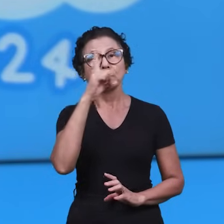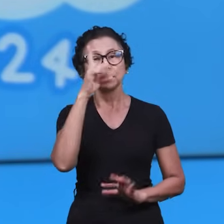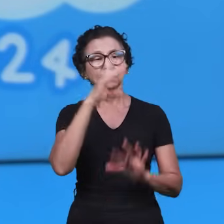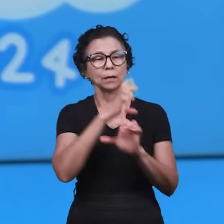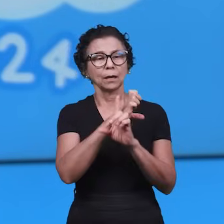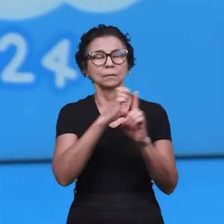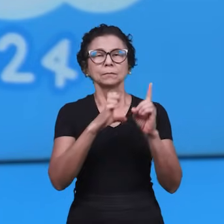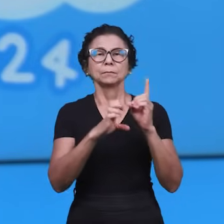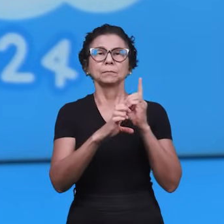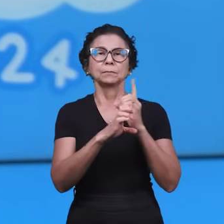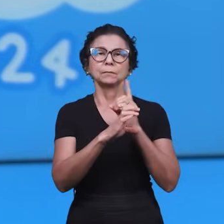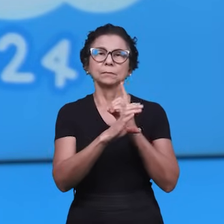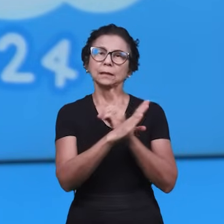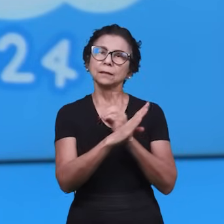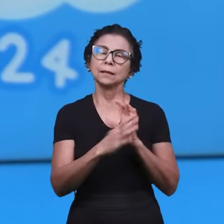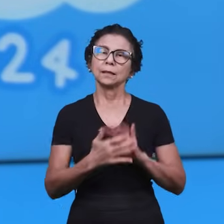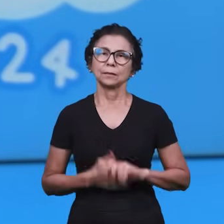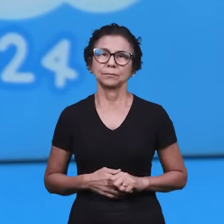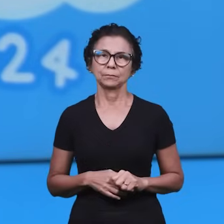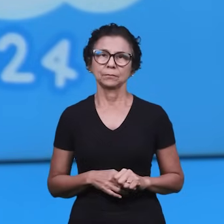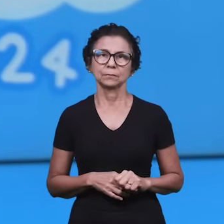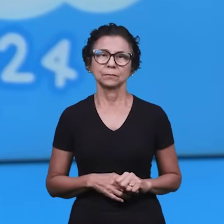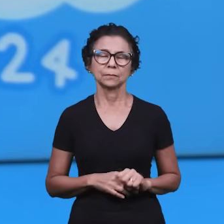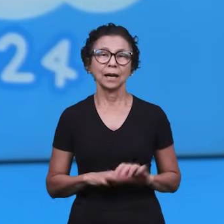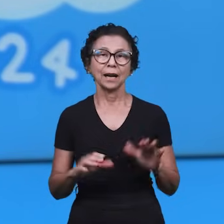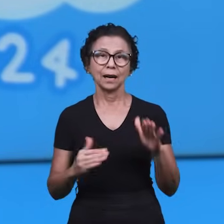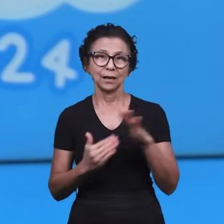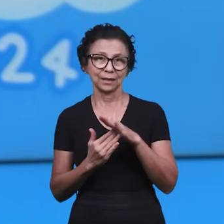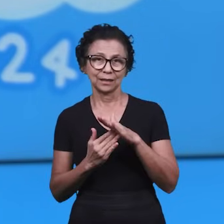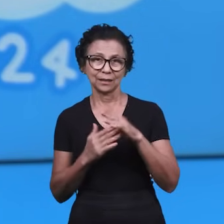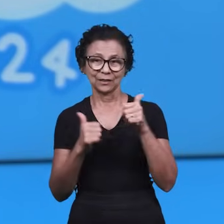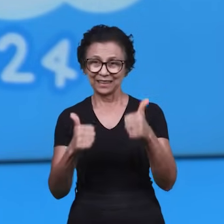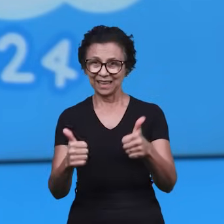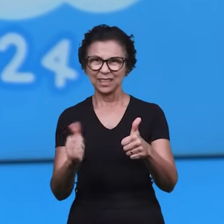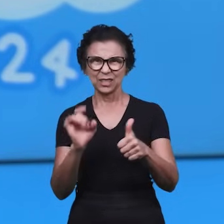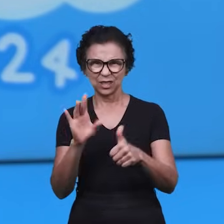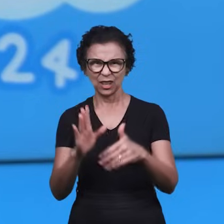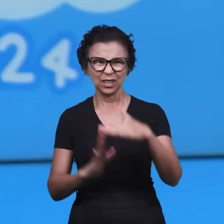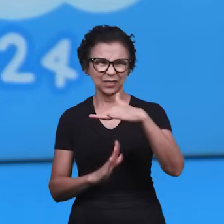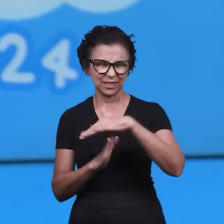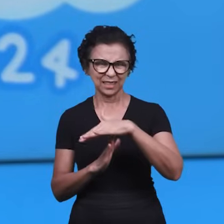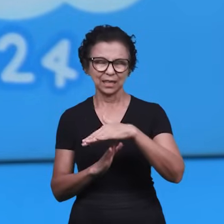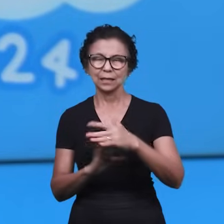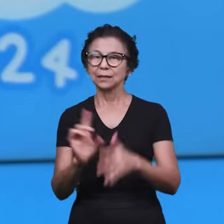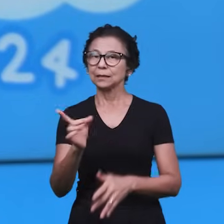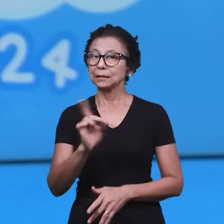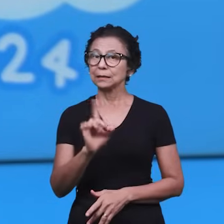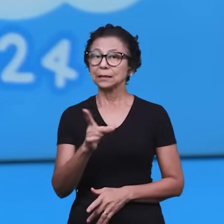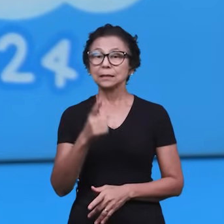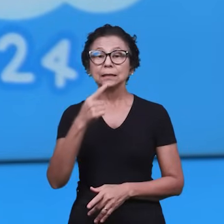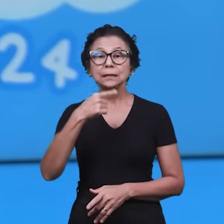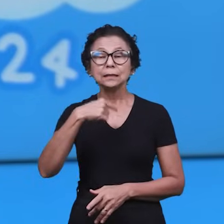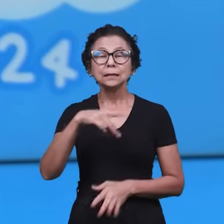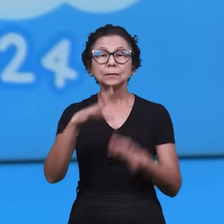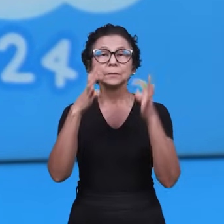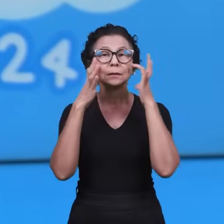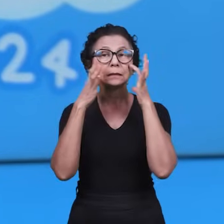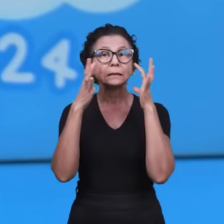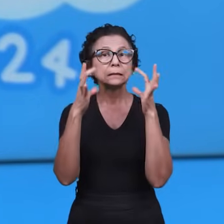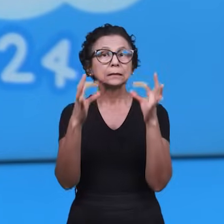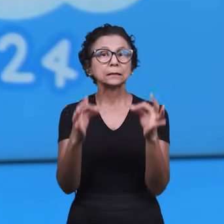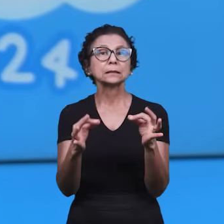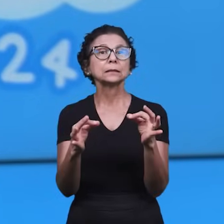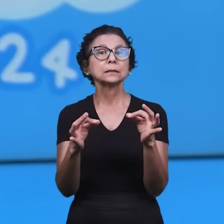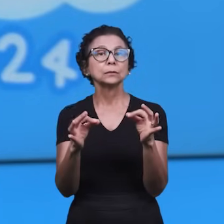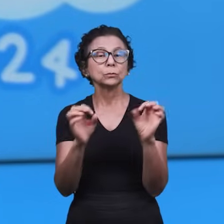aos domingos à igreja, mas não basta ir e participar. Você tem que ir e prestar atenção